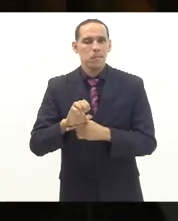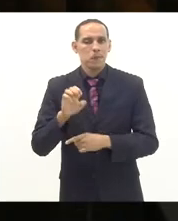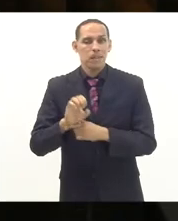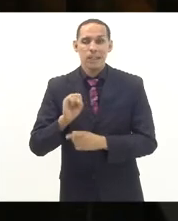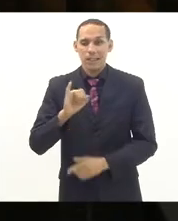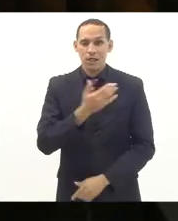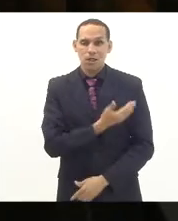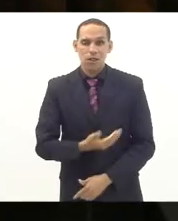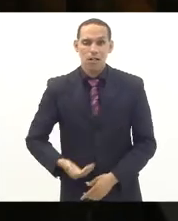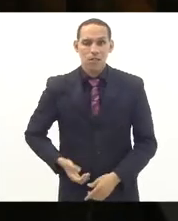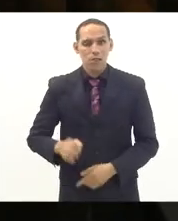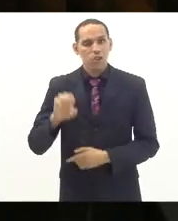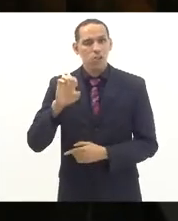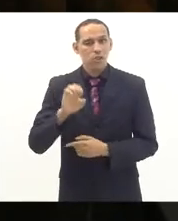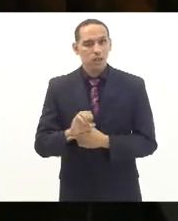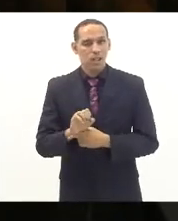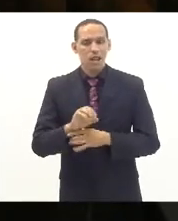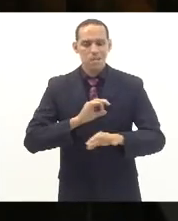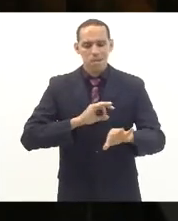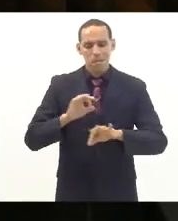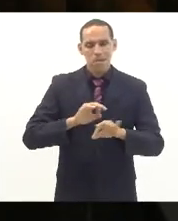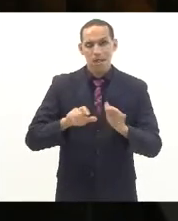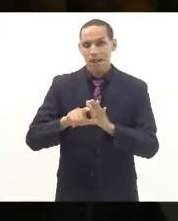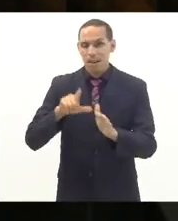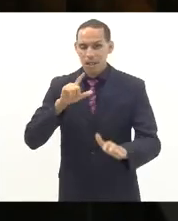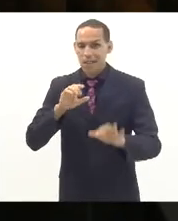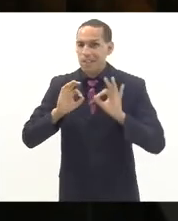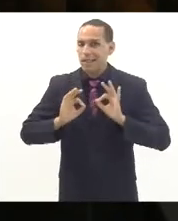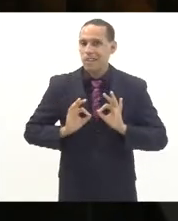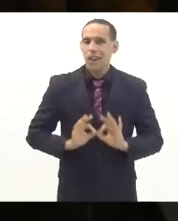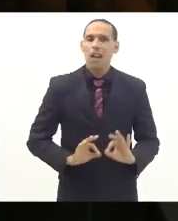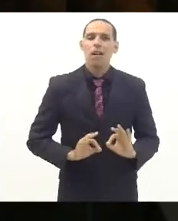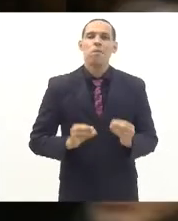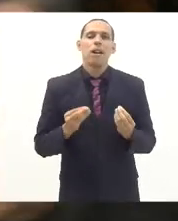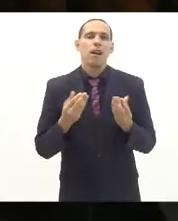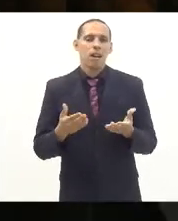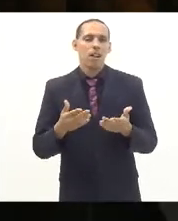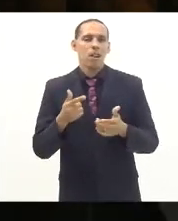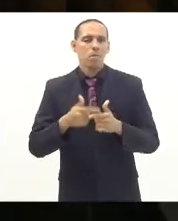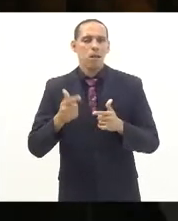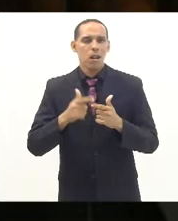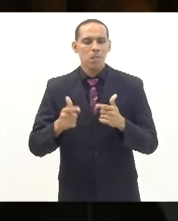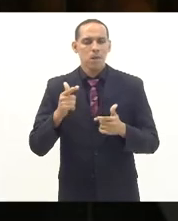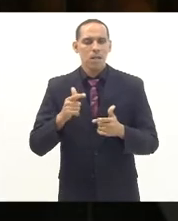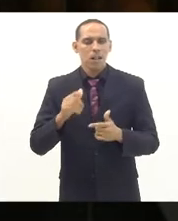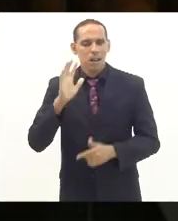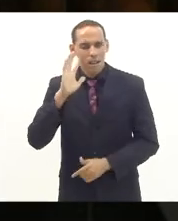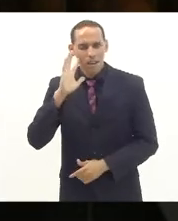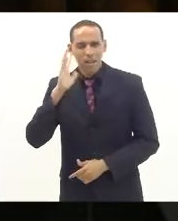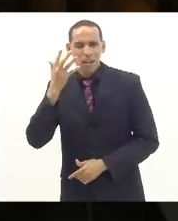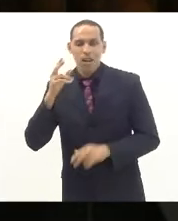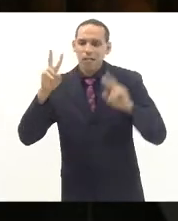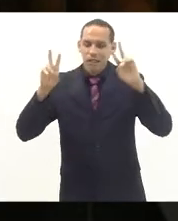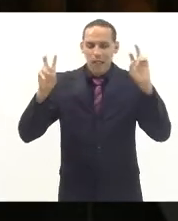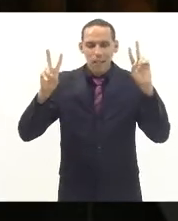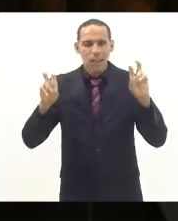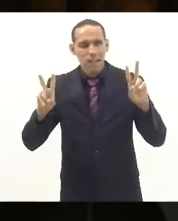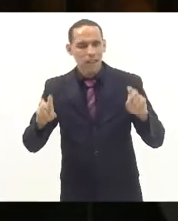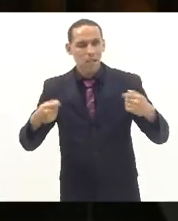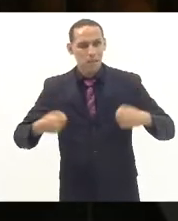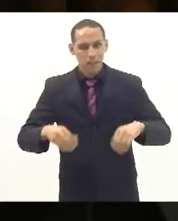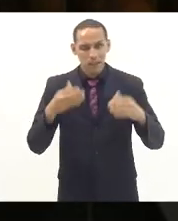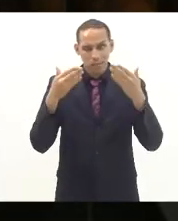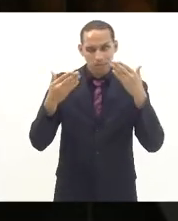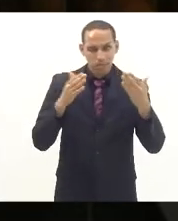fato o governo estadual está se preparando de forma adequada para resolver os principais temas que precisam ser